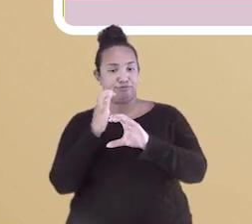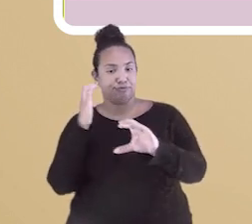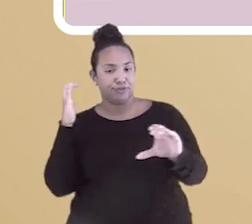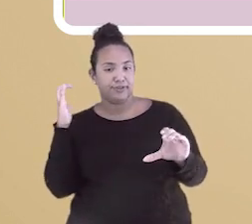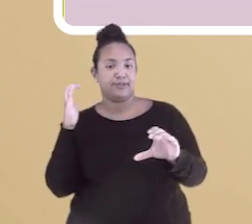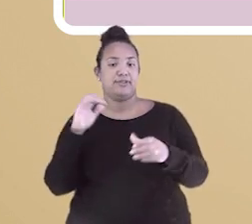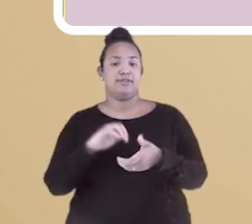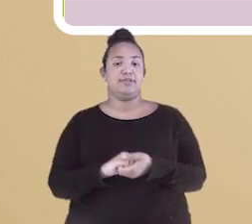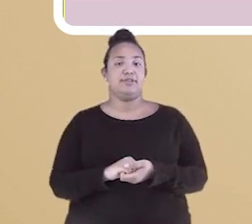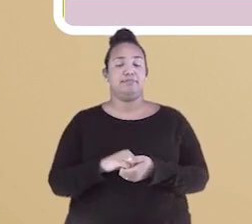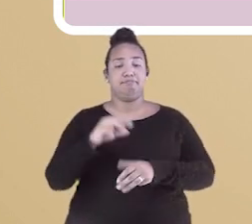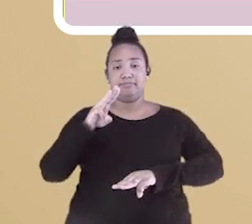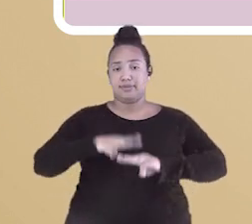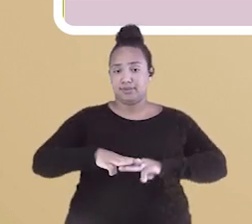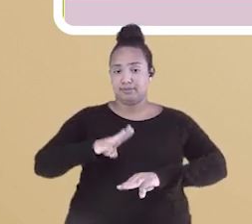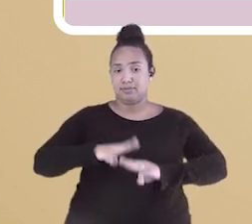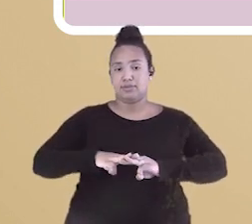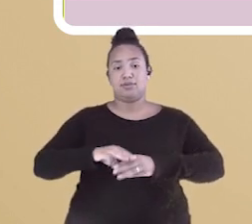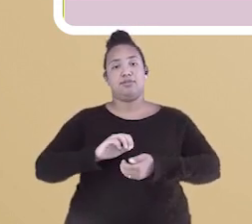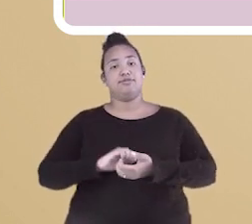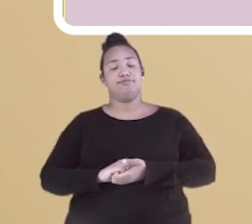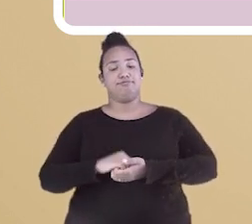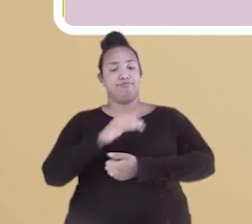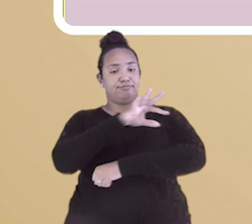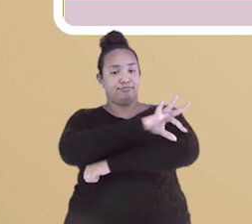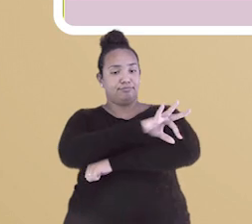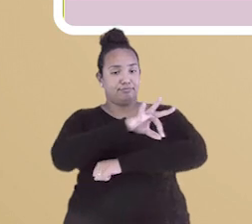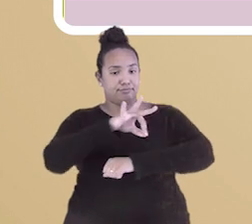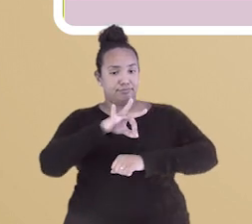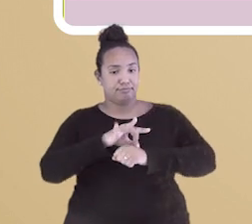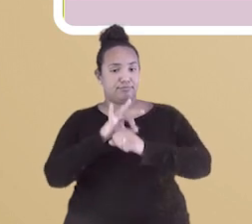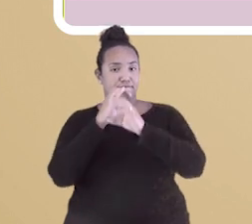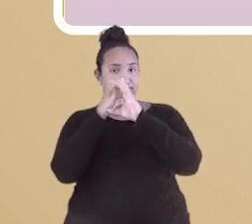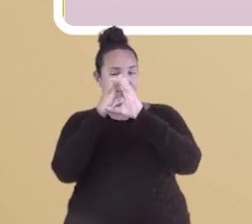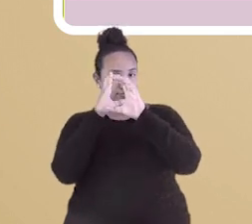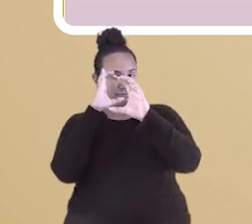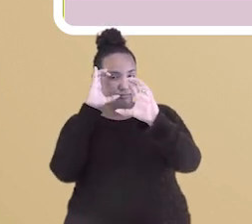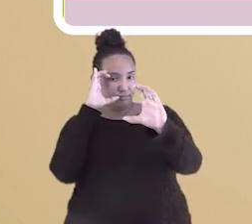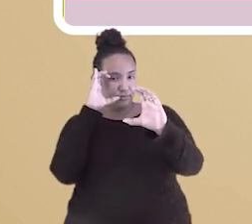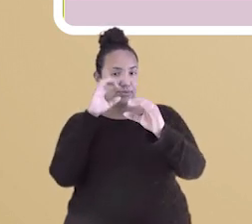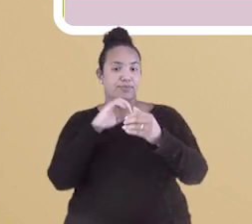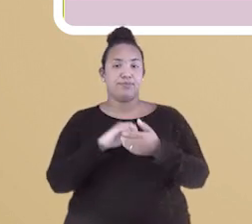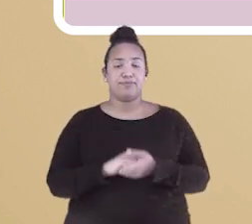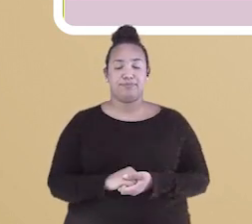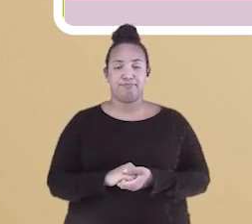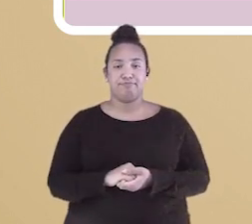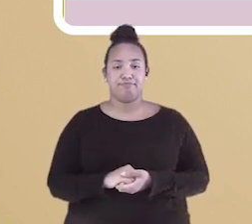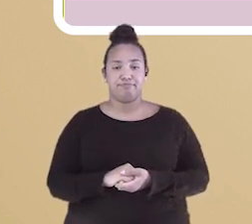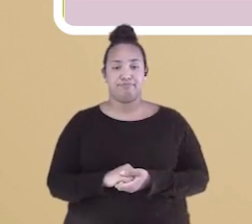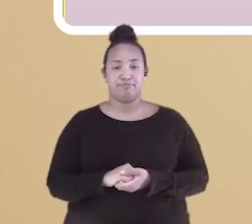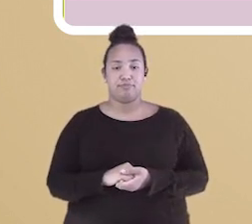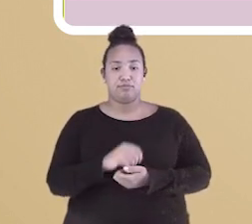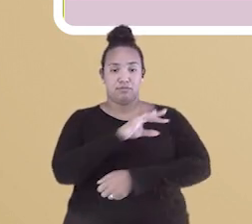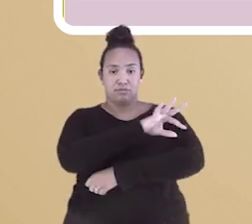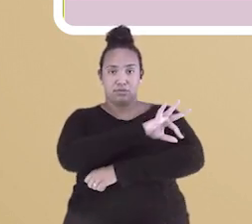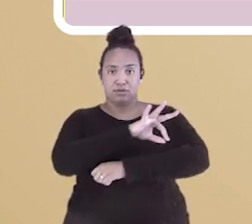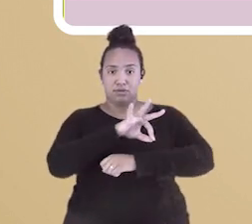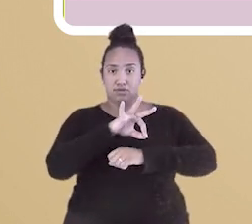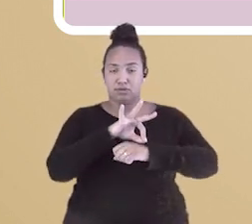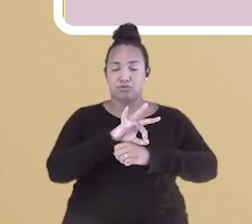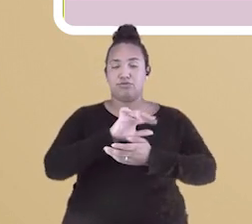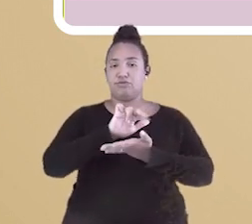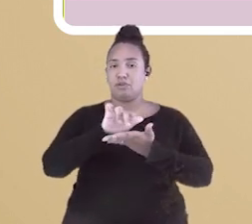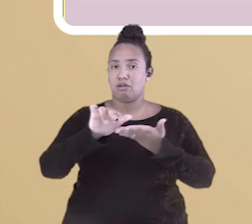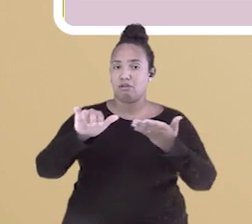e matemática, astronomia, design gráfico, arquitetura e urbanismo. Por isso que as